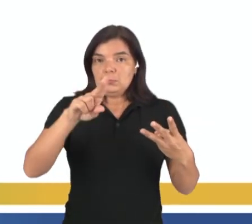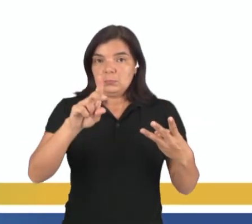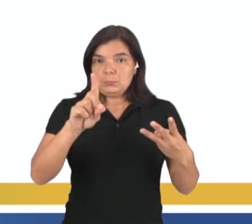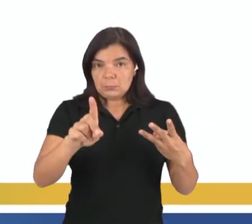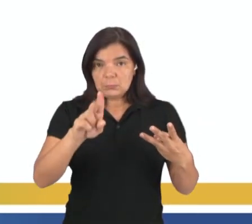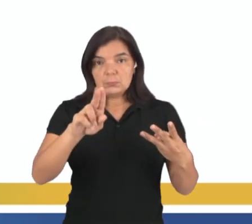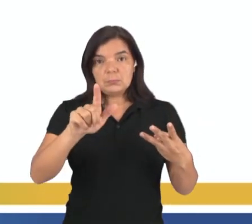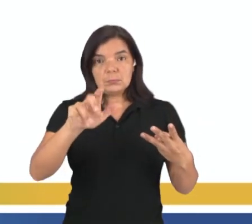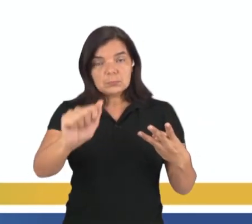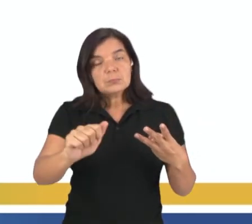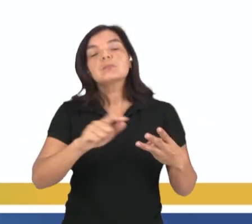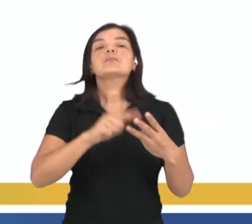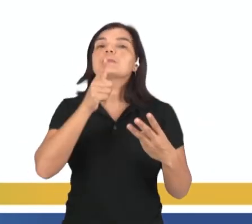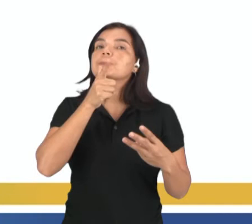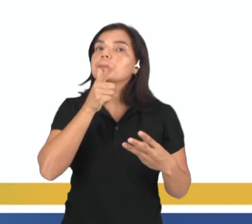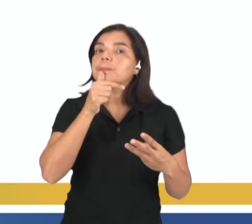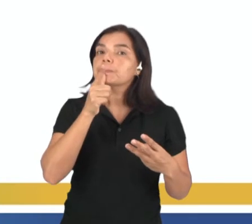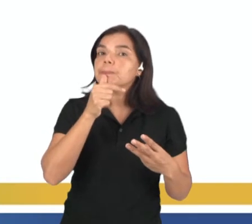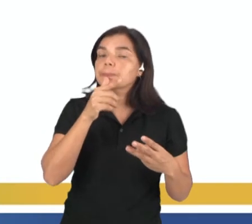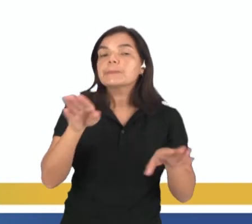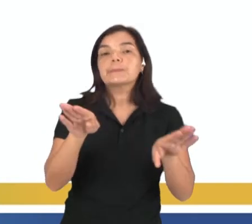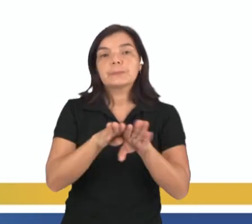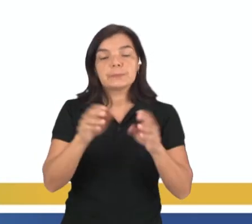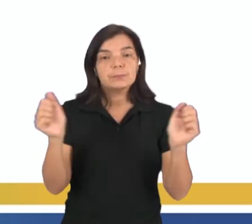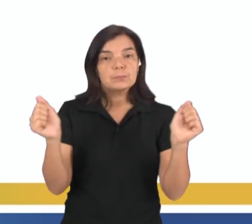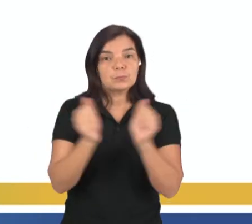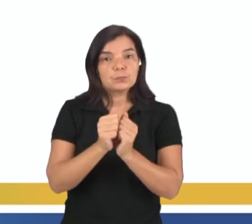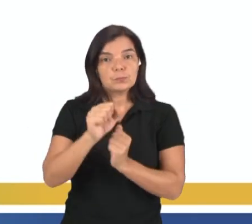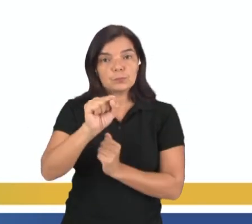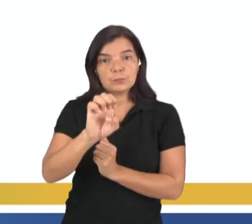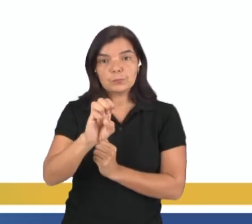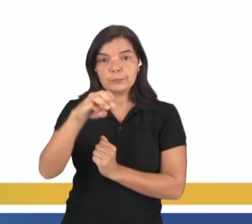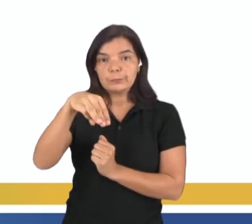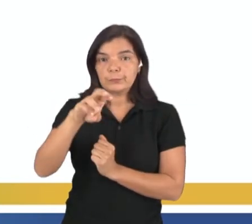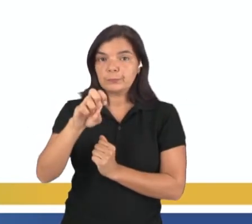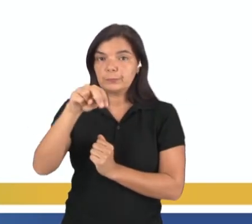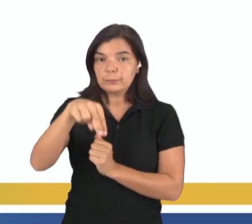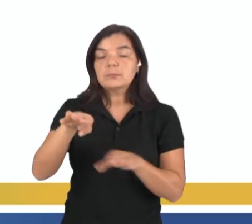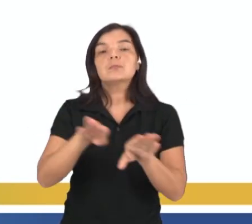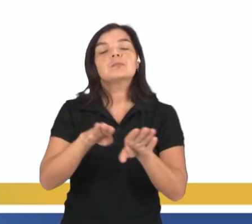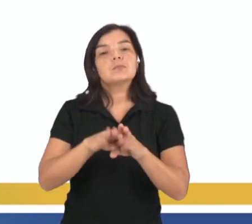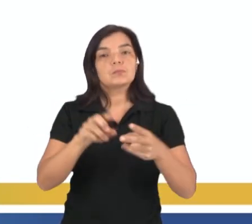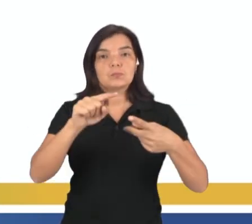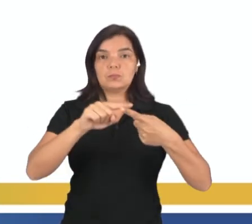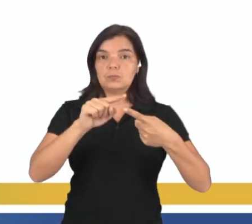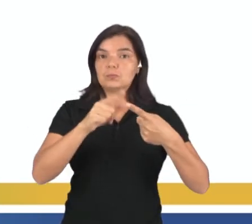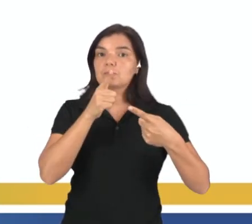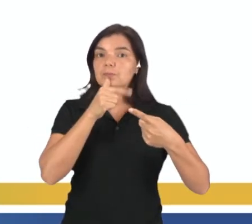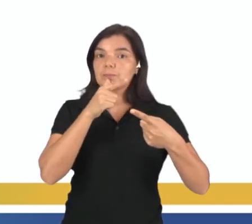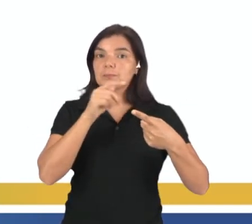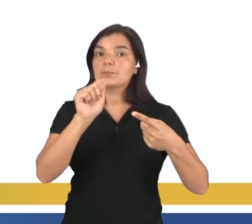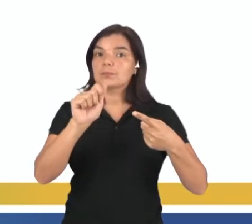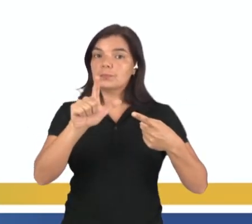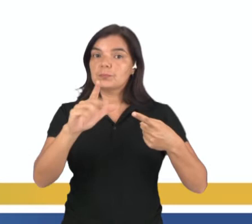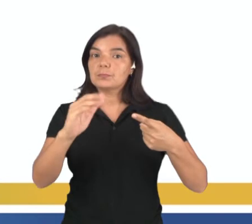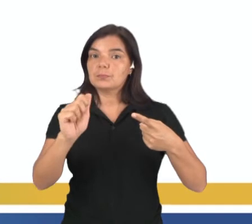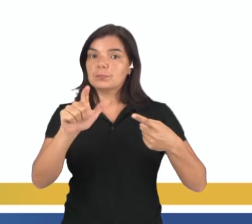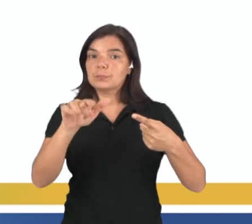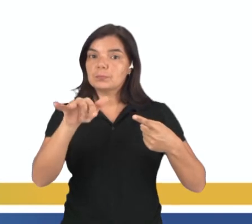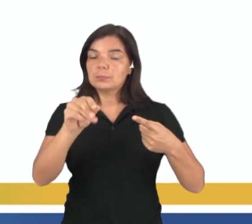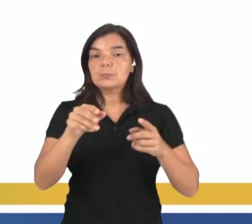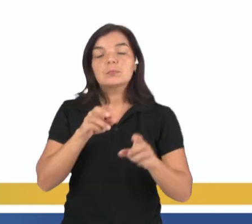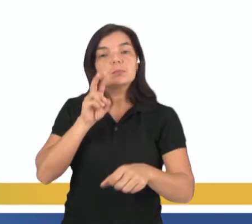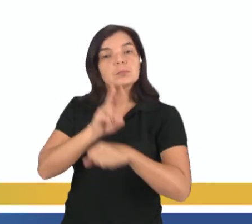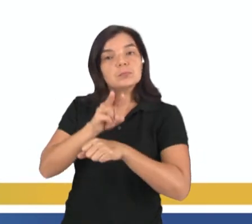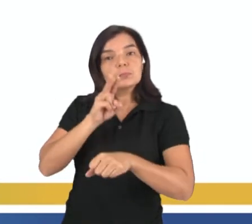a produção de líquidos que vão compor o sêmen e uma dessas glândulas vai produzir um líquido alcalino que vai ajudar